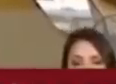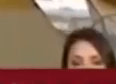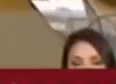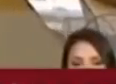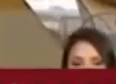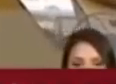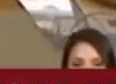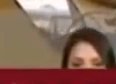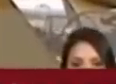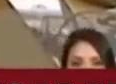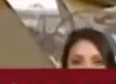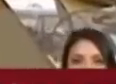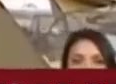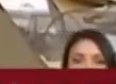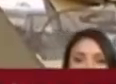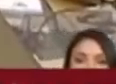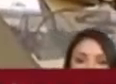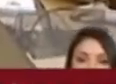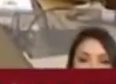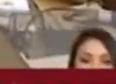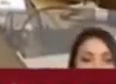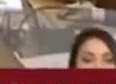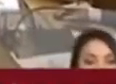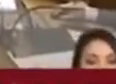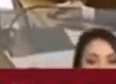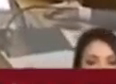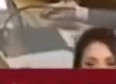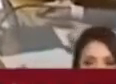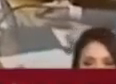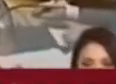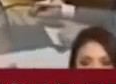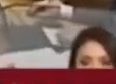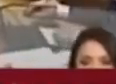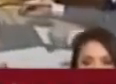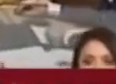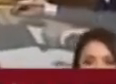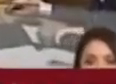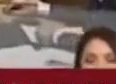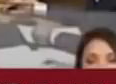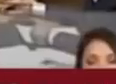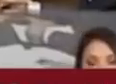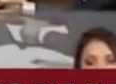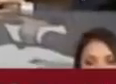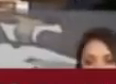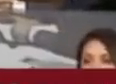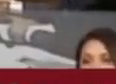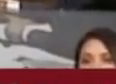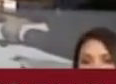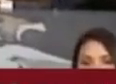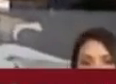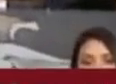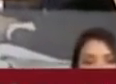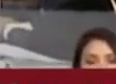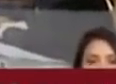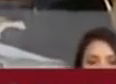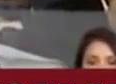com Valdir Domus? E aí eu digo o seguinte: não era para ter feito nem com Valdir Domus, não era para ter feito qualquer coisa com Lula, quando ele disse que